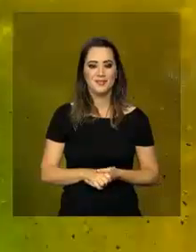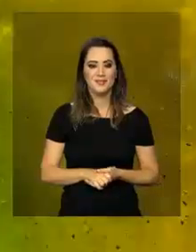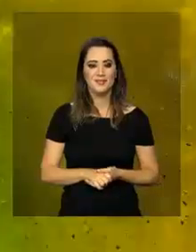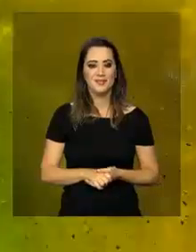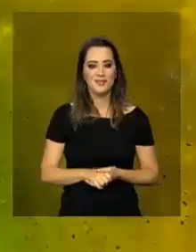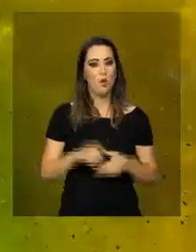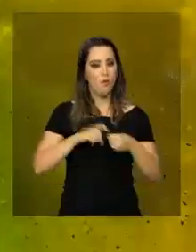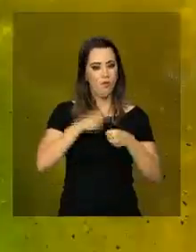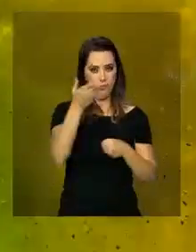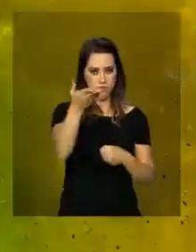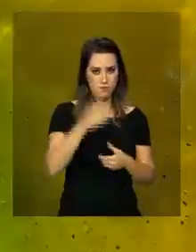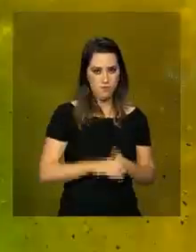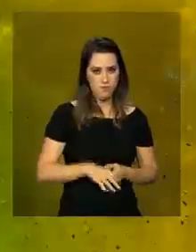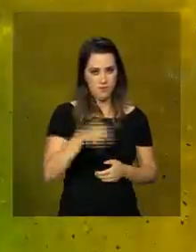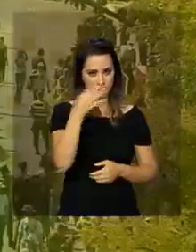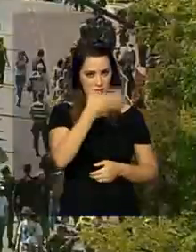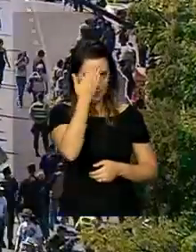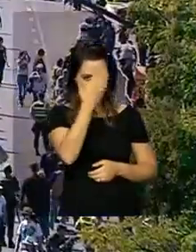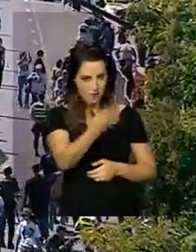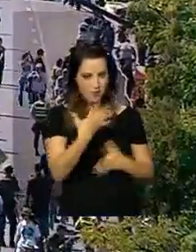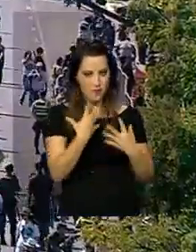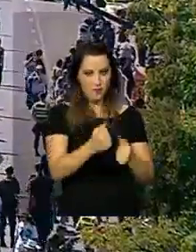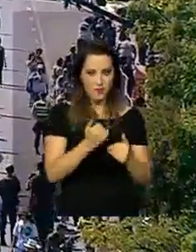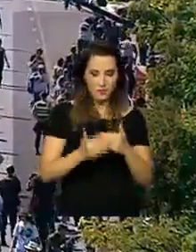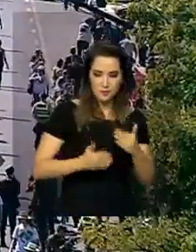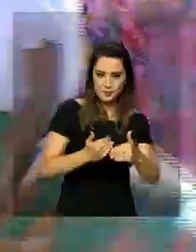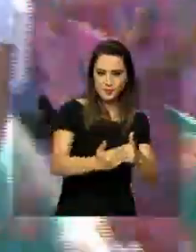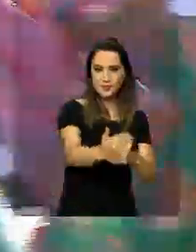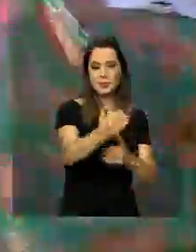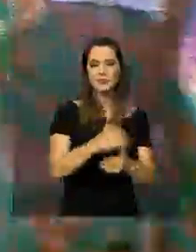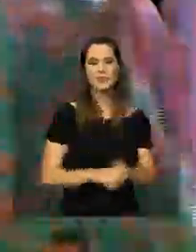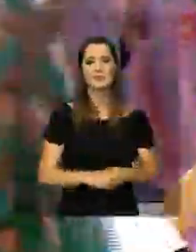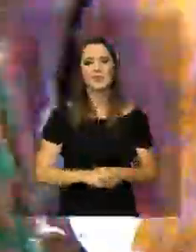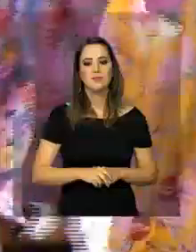Roberto. Muito obrigado, hein, Thaísa? Vamos continuar aí.